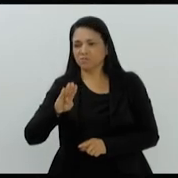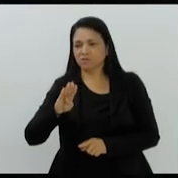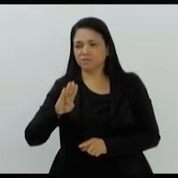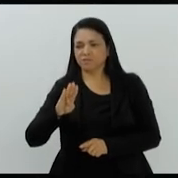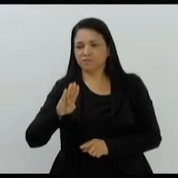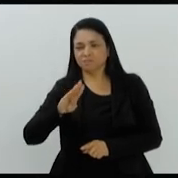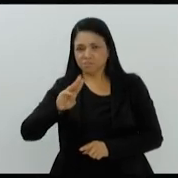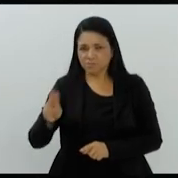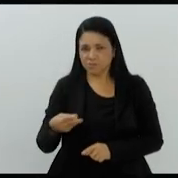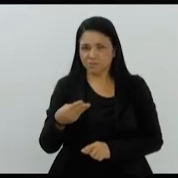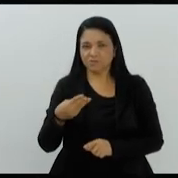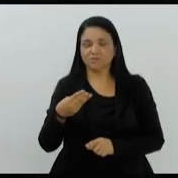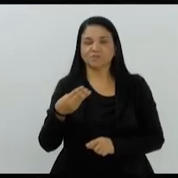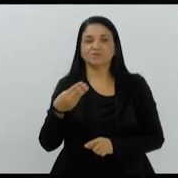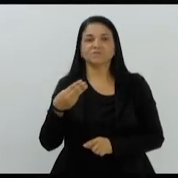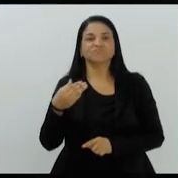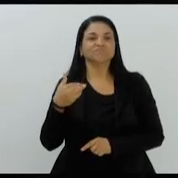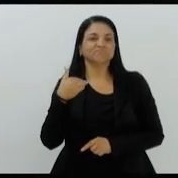Estado.